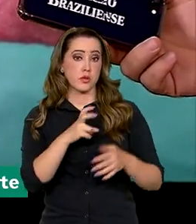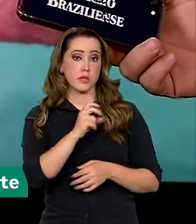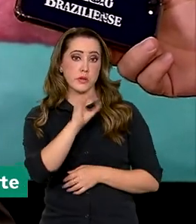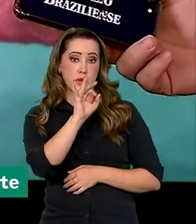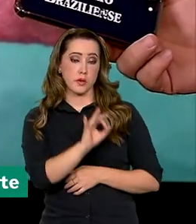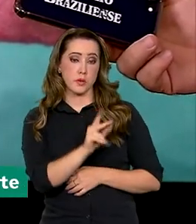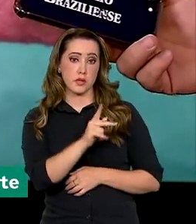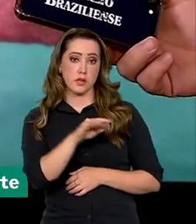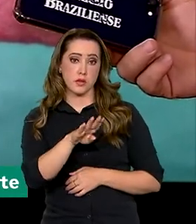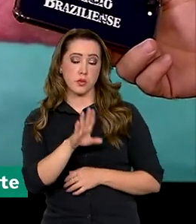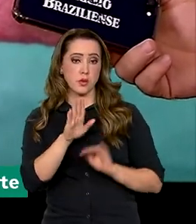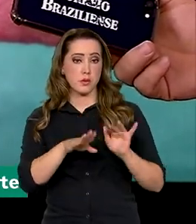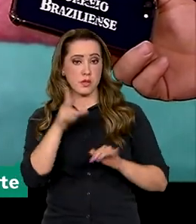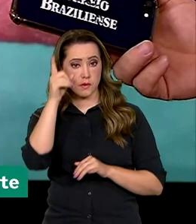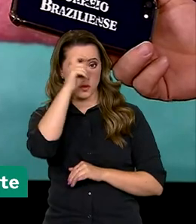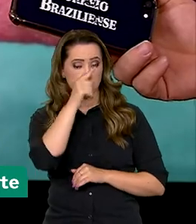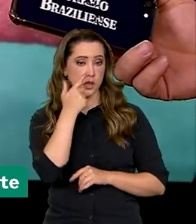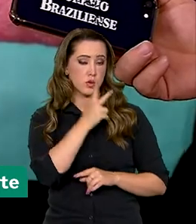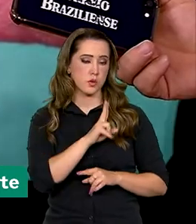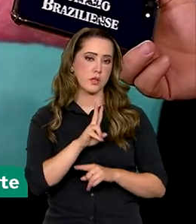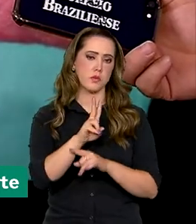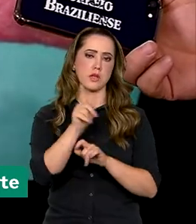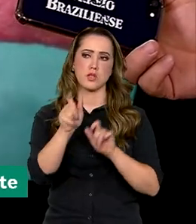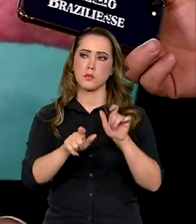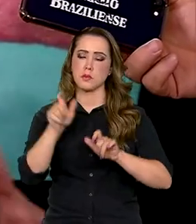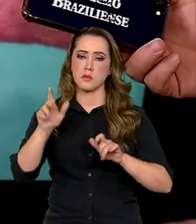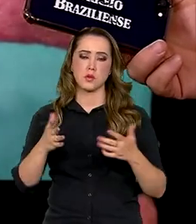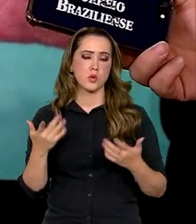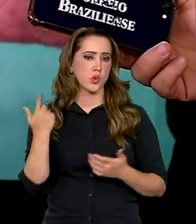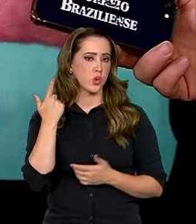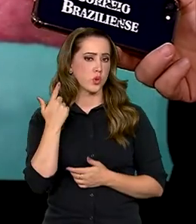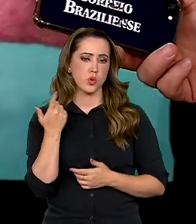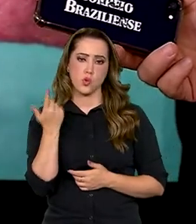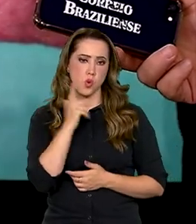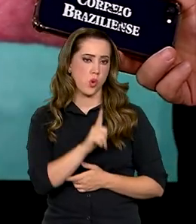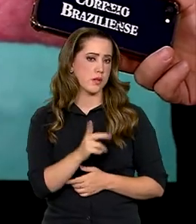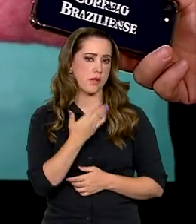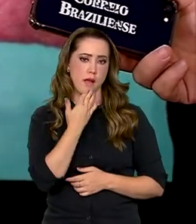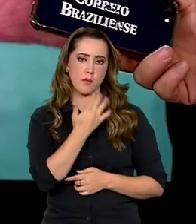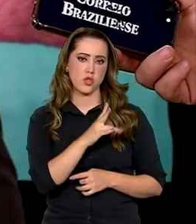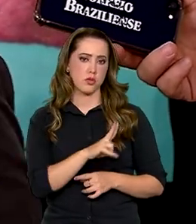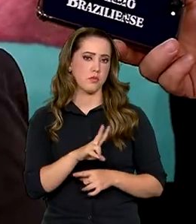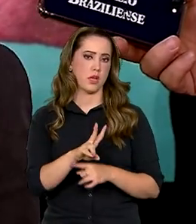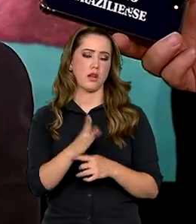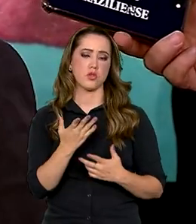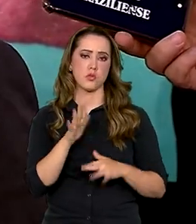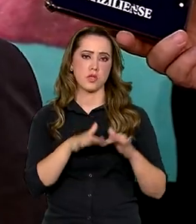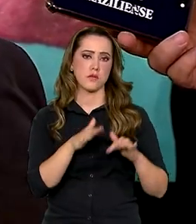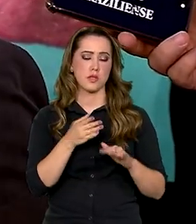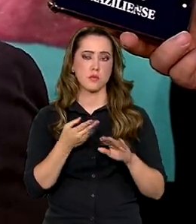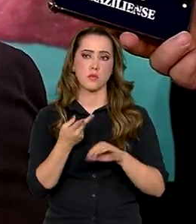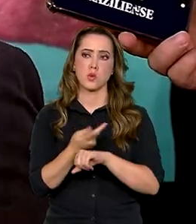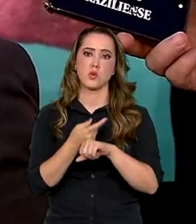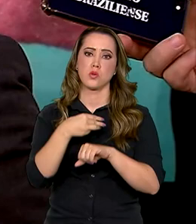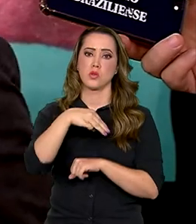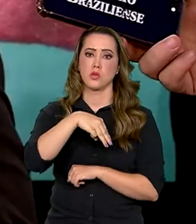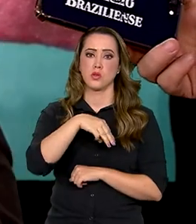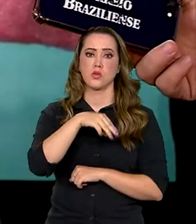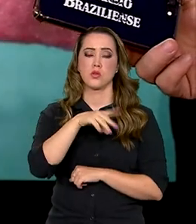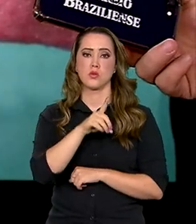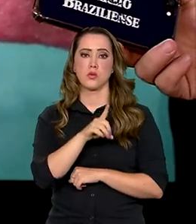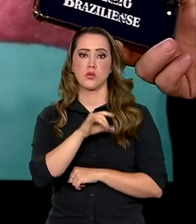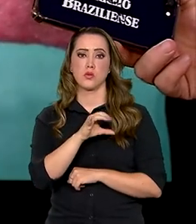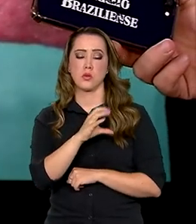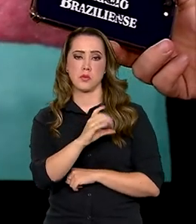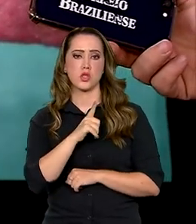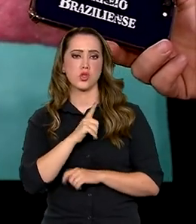elas têm muita dificuldade para financiamento, que as pessoas não têm aonde recorrer. Geralmente, quando vão para o ENDIC, são empresas grandes,